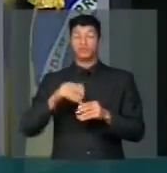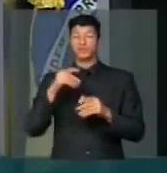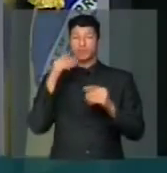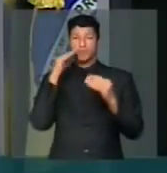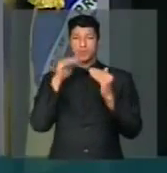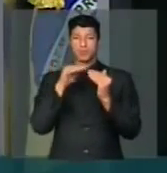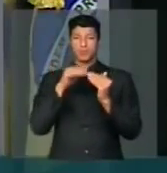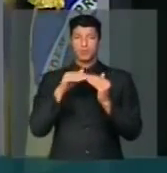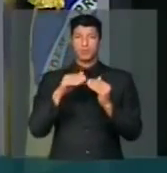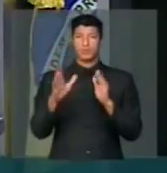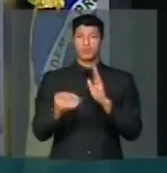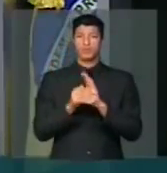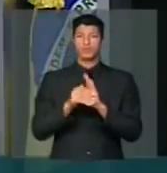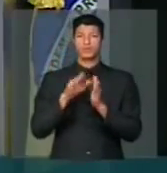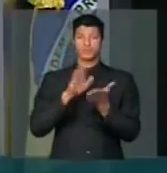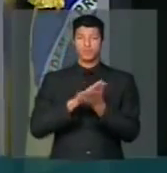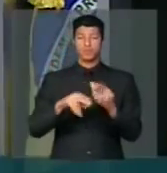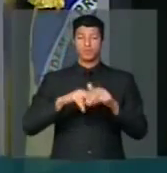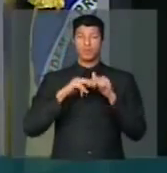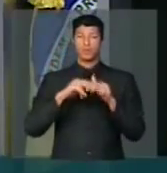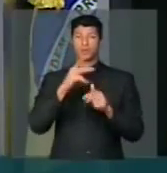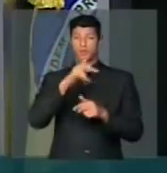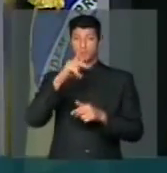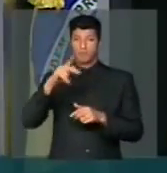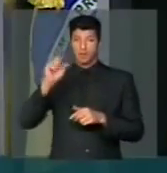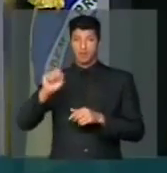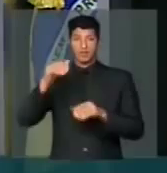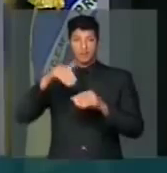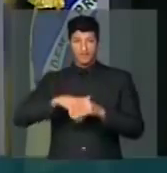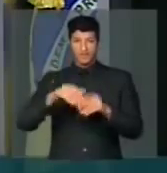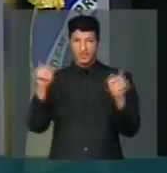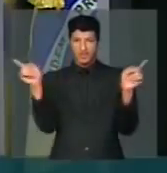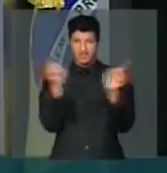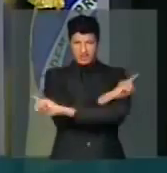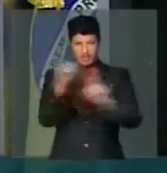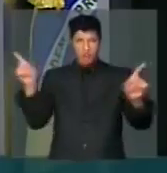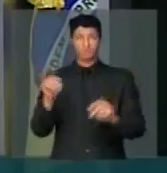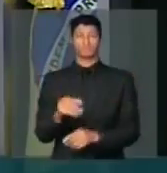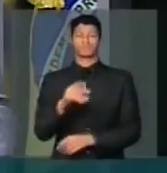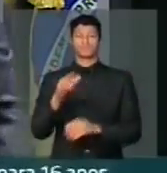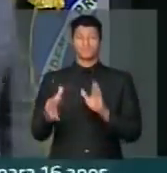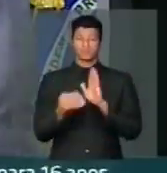favor desta emenda aglutinativa. Por isso, o PPS vota não a essa emenda.